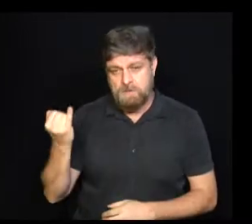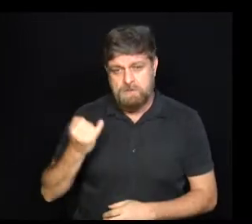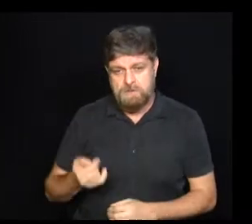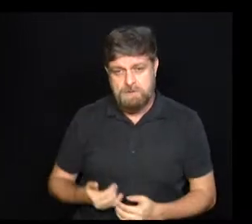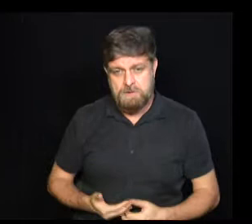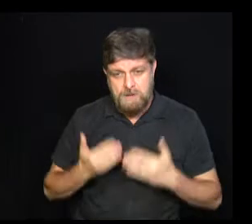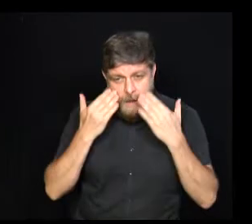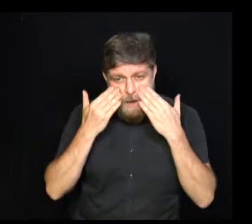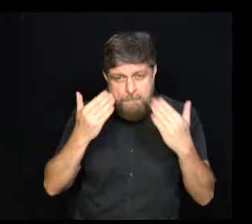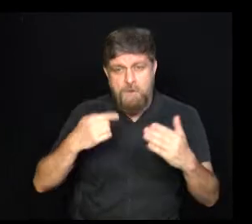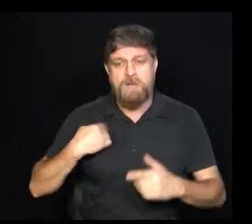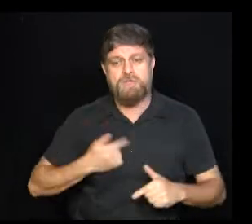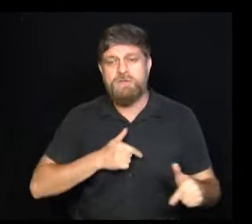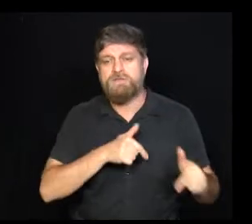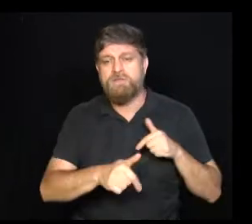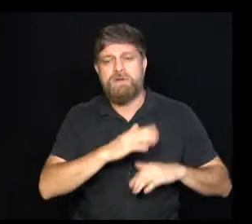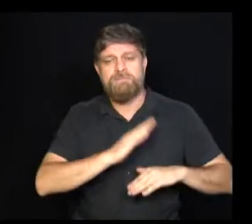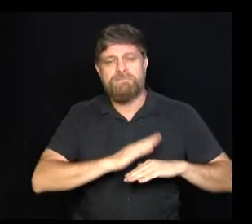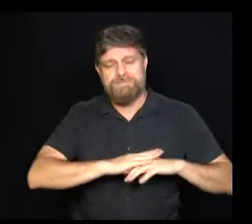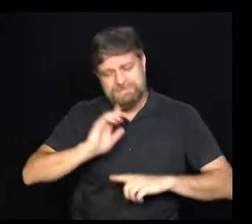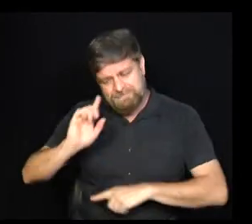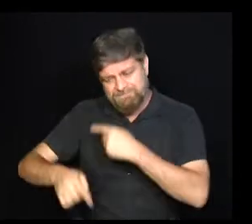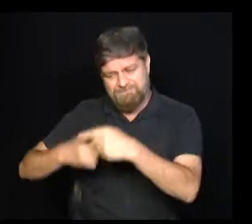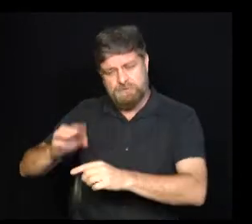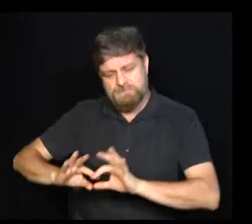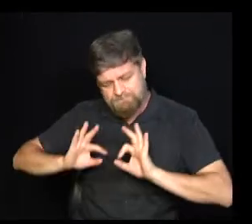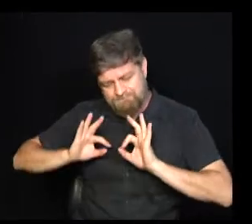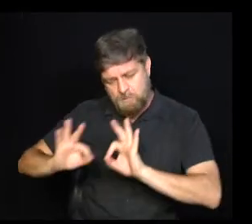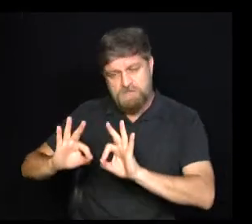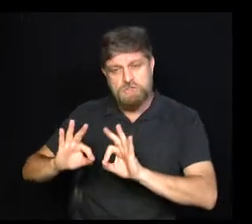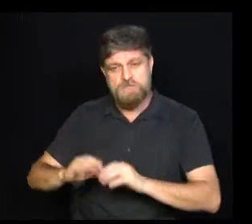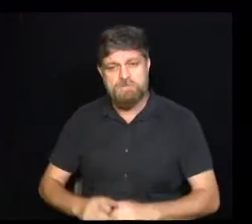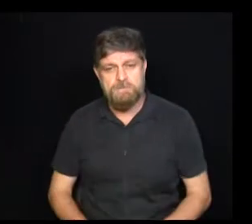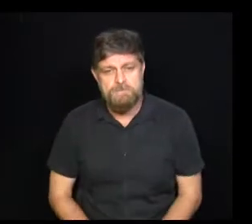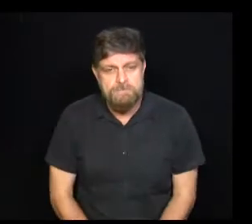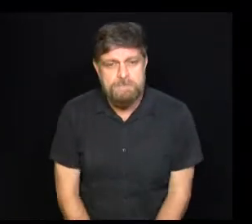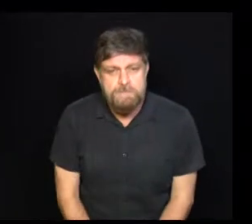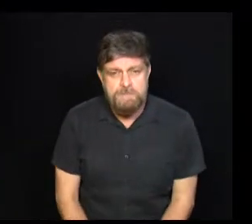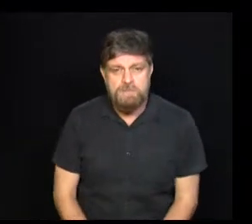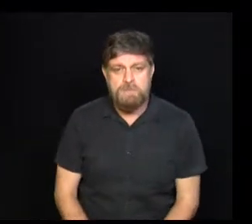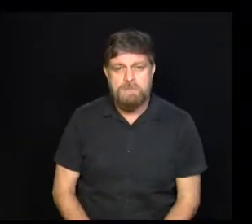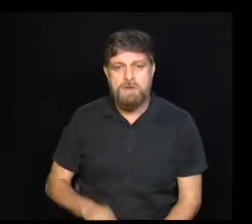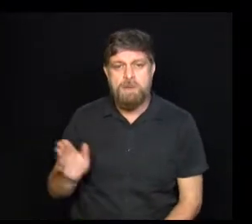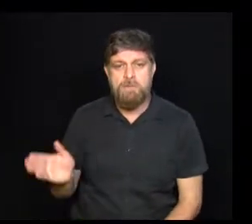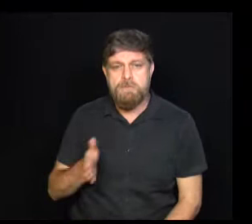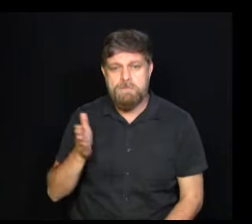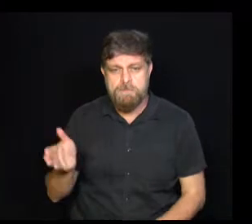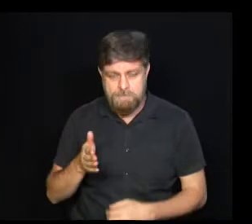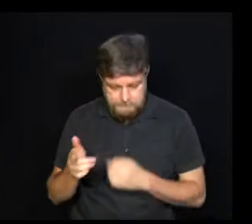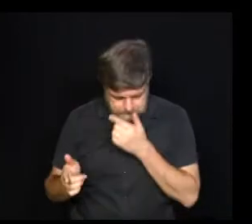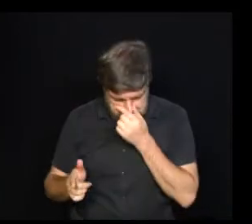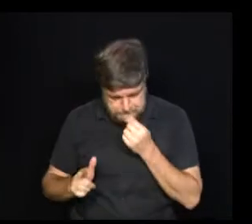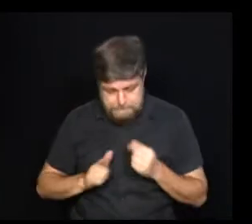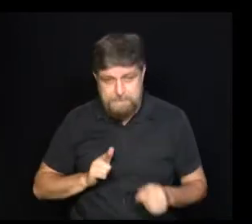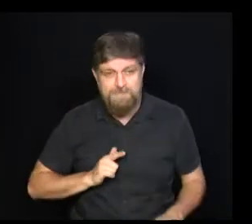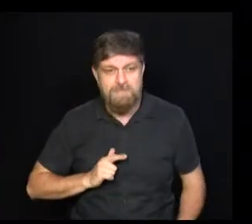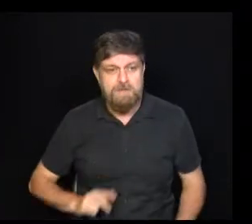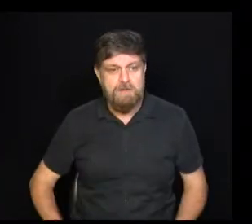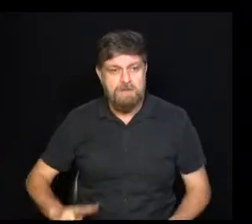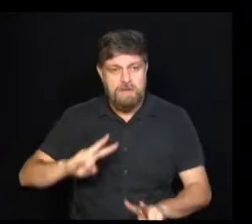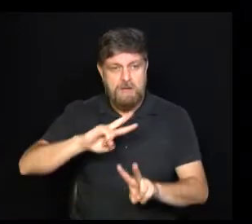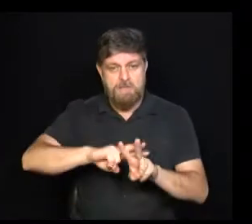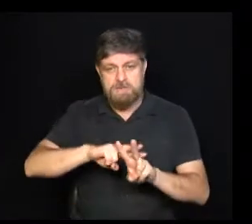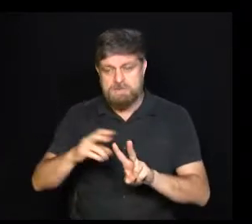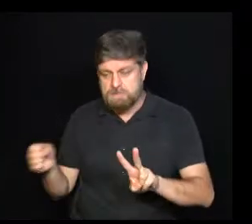esse trabalho nosso tem resultado positivo. Nós temos no próximo slide, então, as prisões por